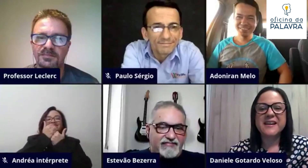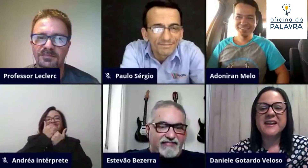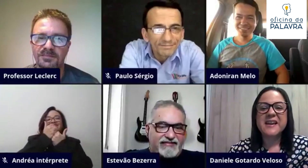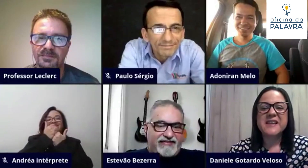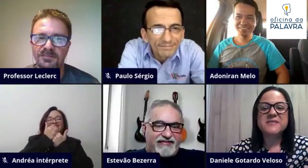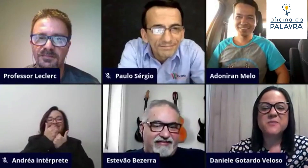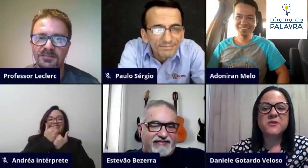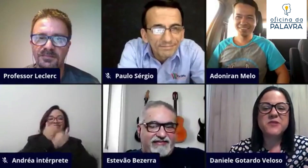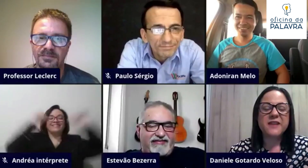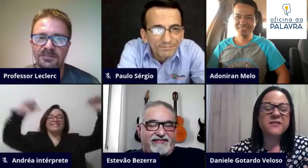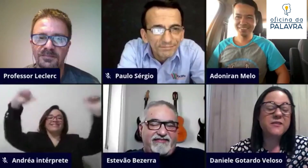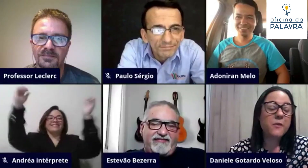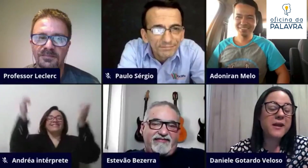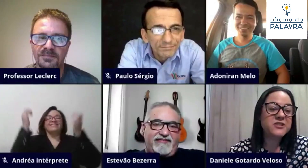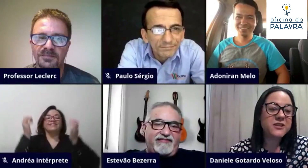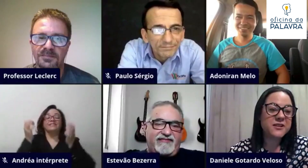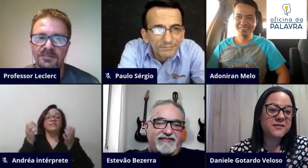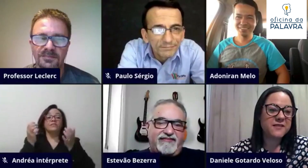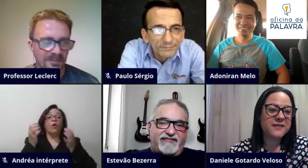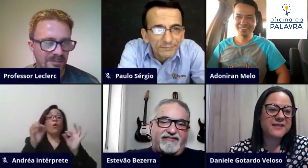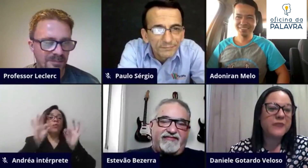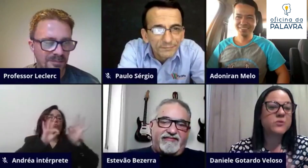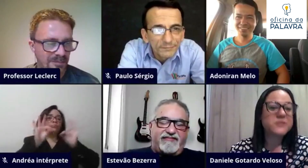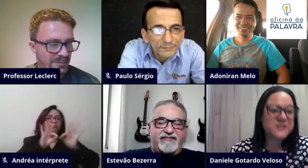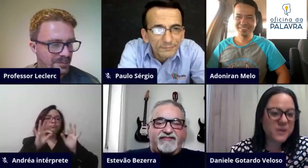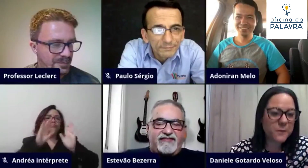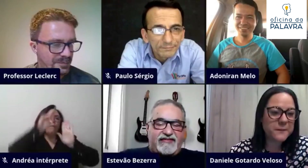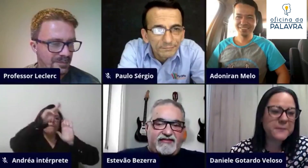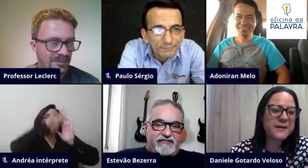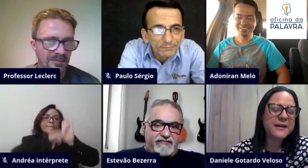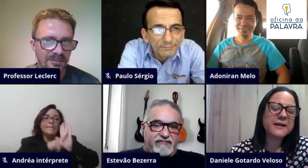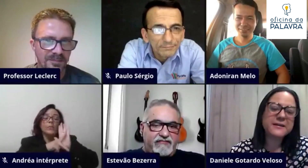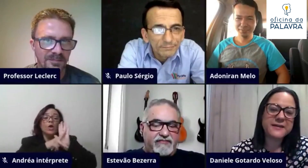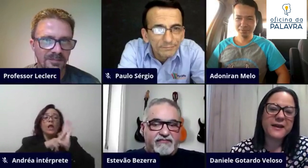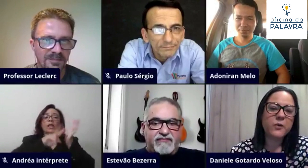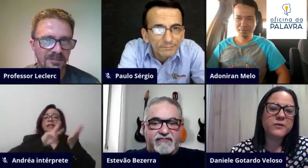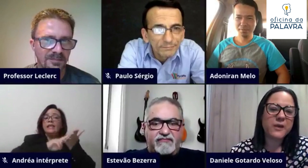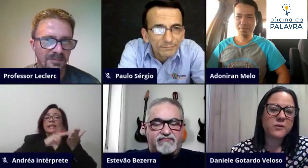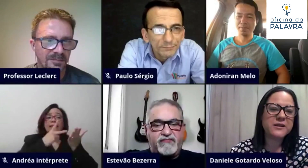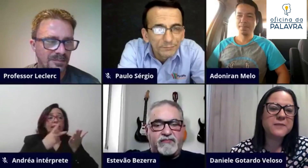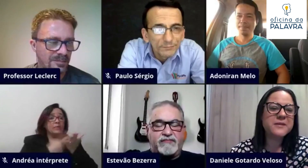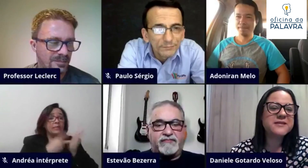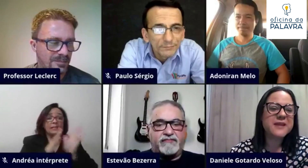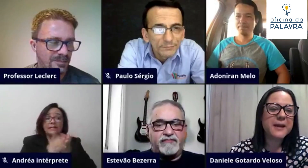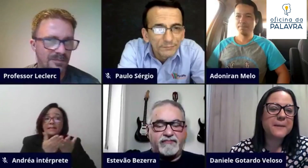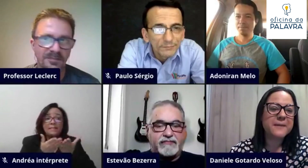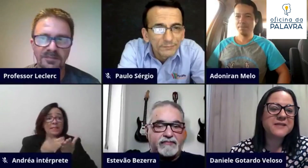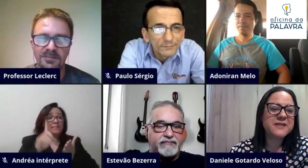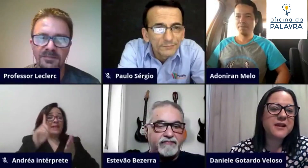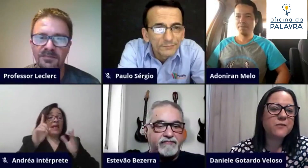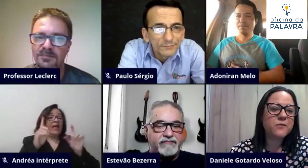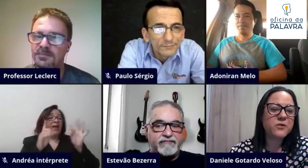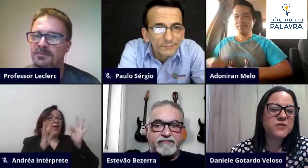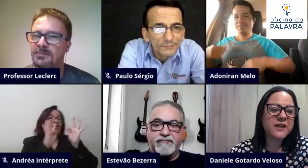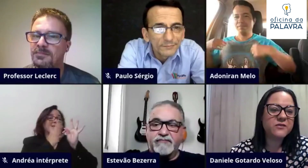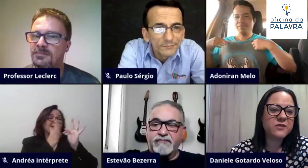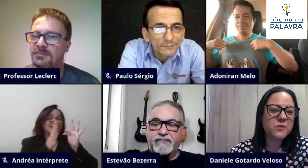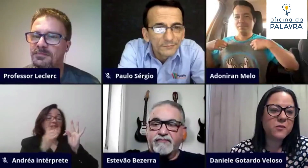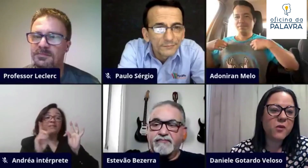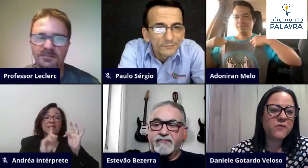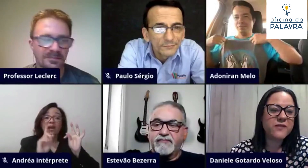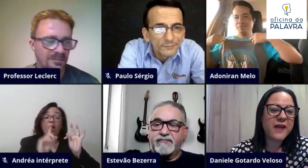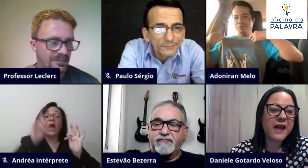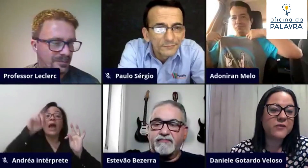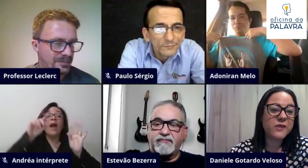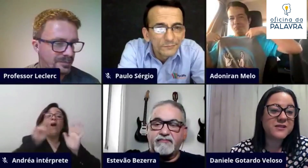Aê! Esse projeto não é de tradução bíblica, né, o Theo Libras, mas ele é um projeto